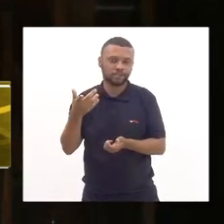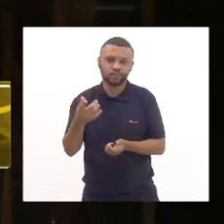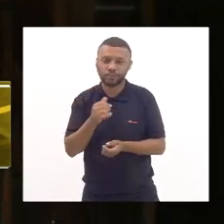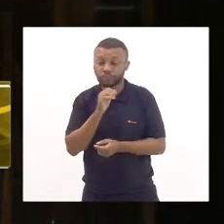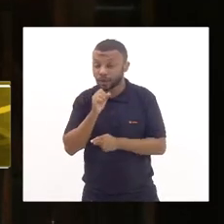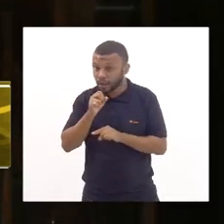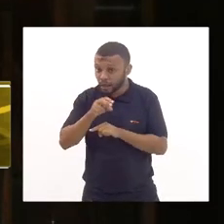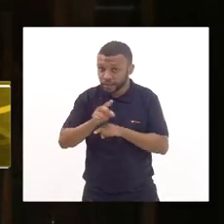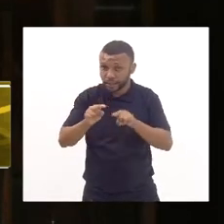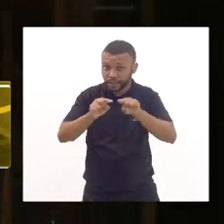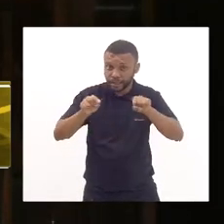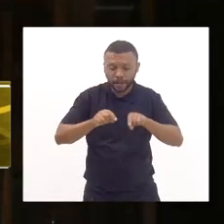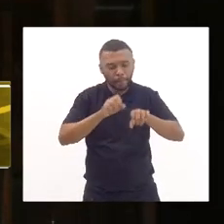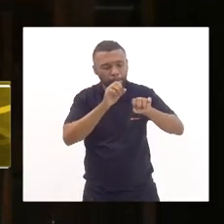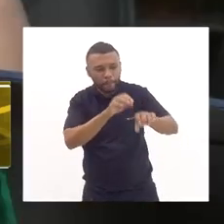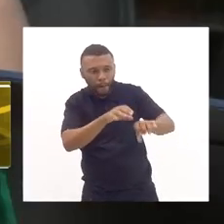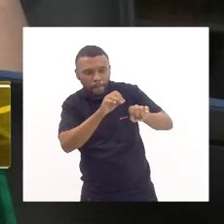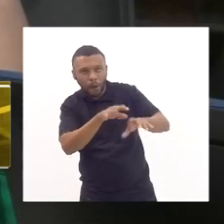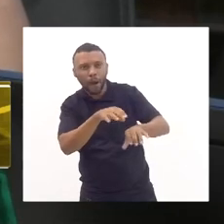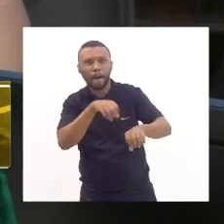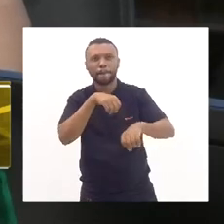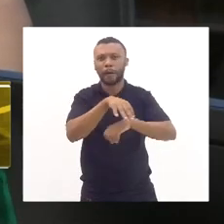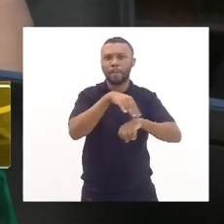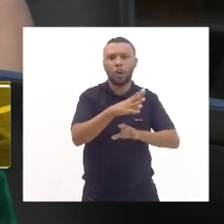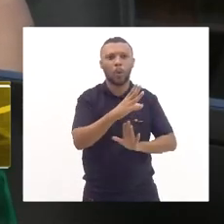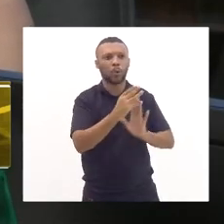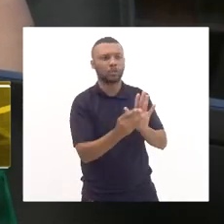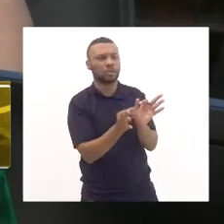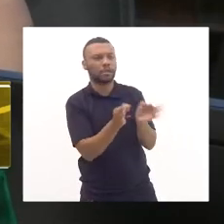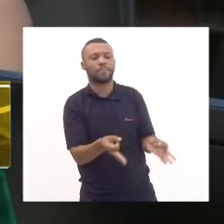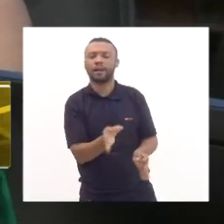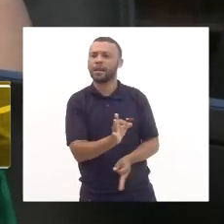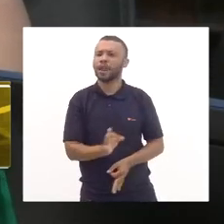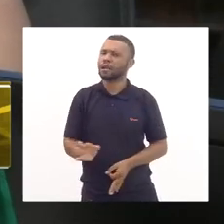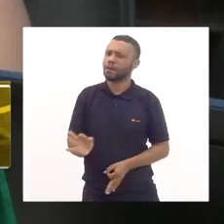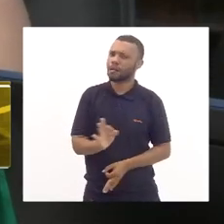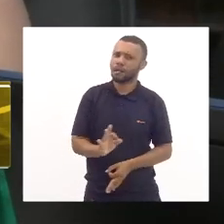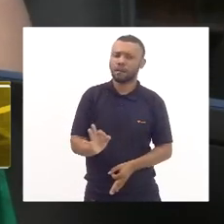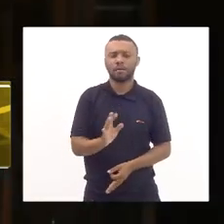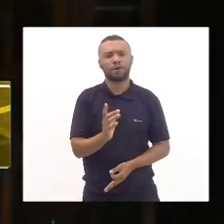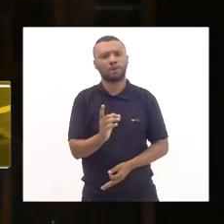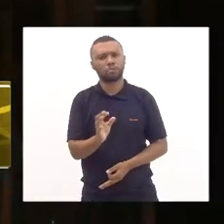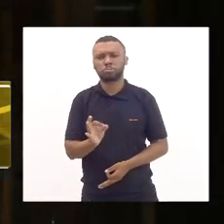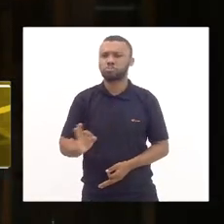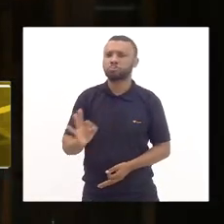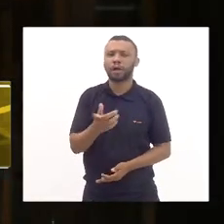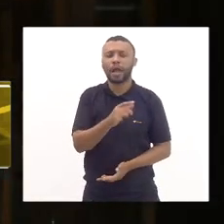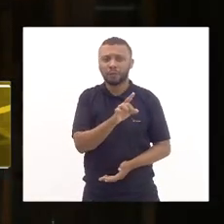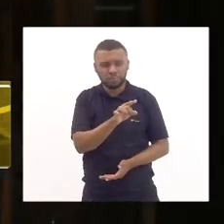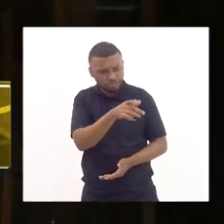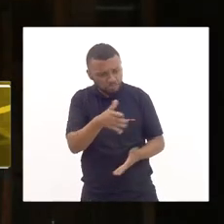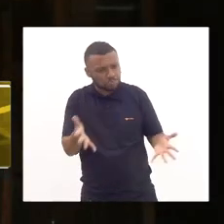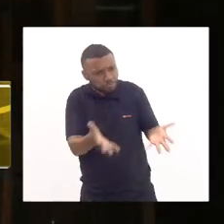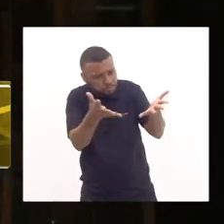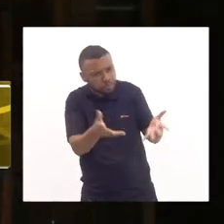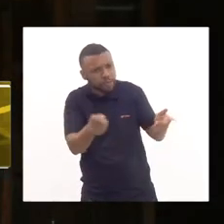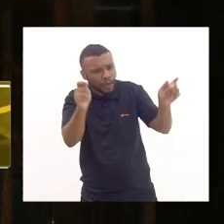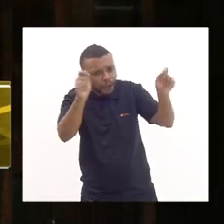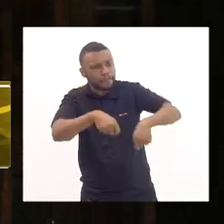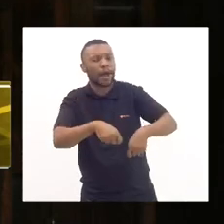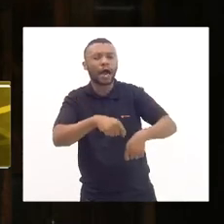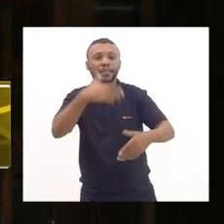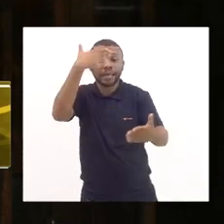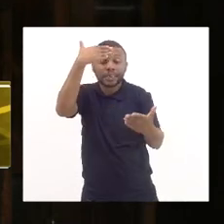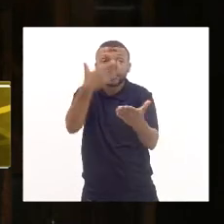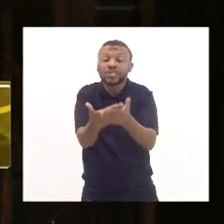sua aula, ela não entrega apenas o conteúdo, ela incentiva, ela fala, você é capaz, ela acredita em